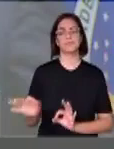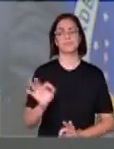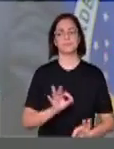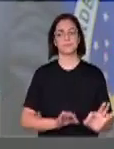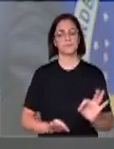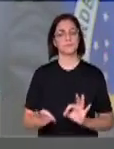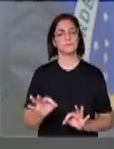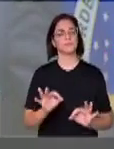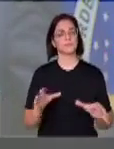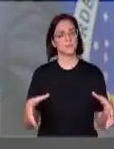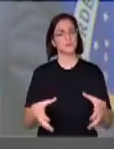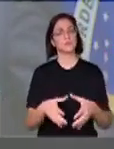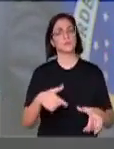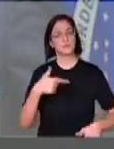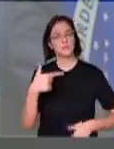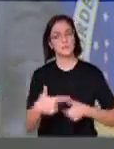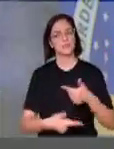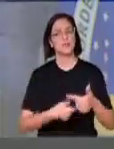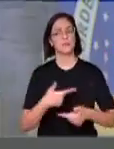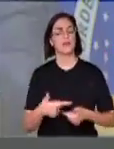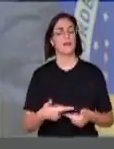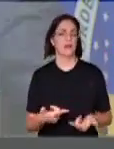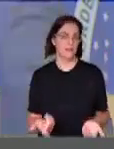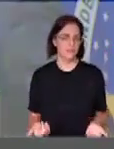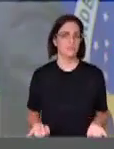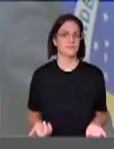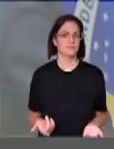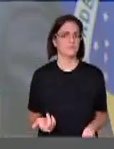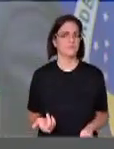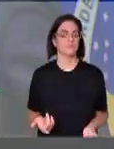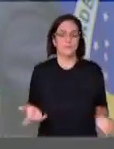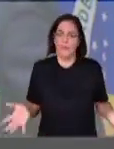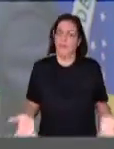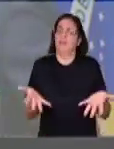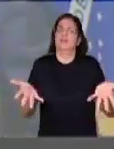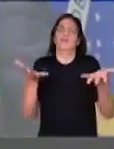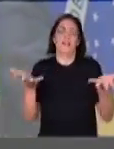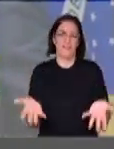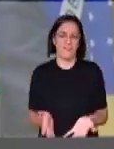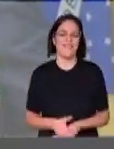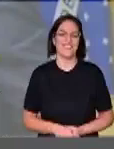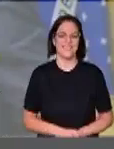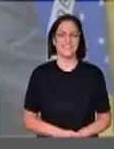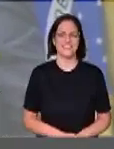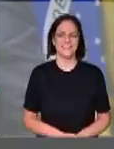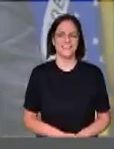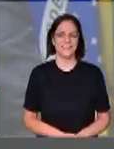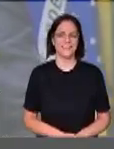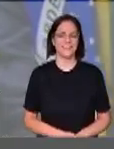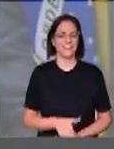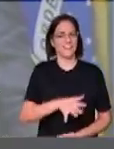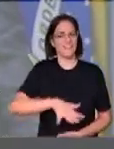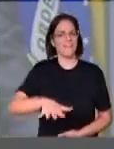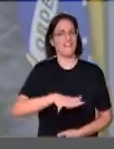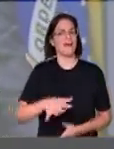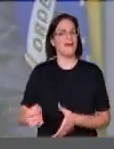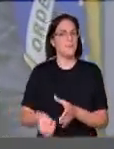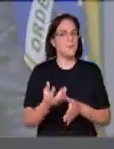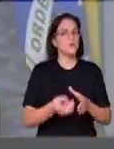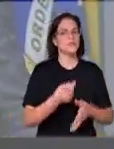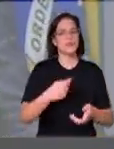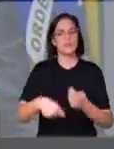formulação desse trabalho de animar uma parte das representações do setor produtivo do